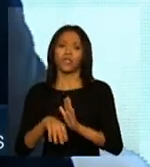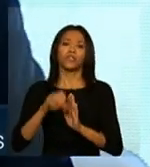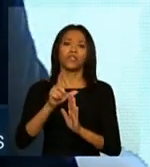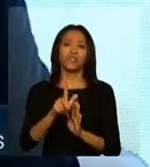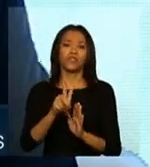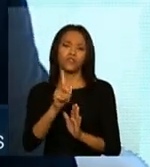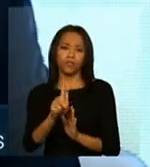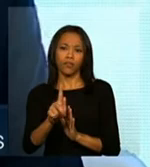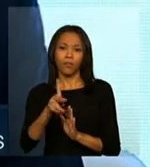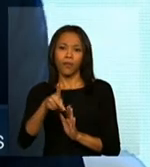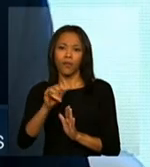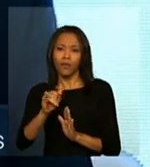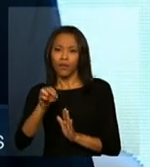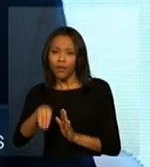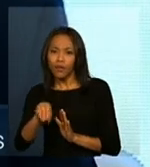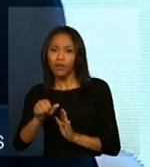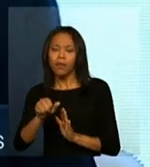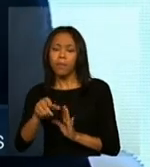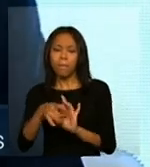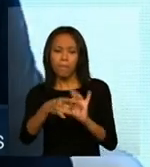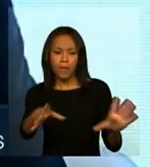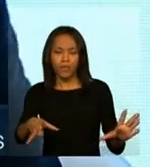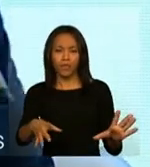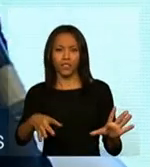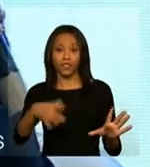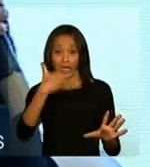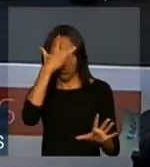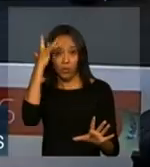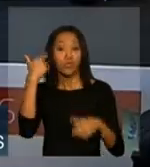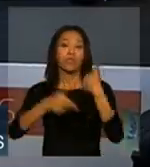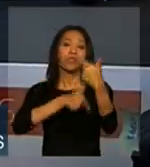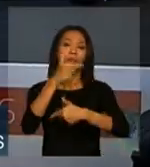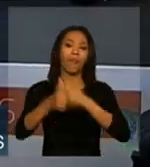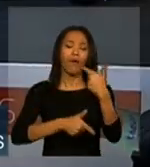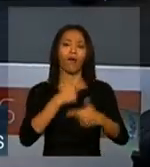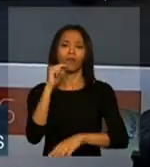Bill que permite que a população extrativista possa ser,